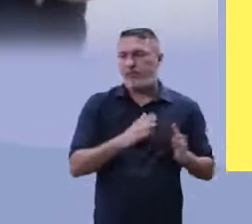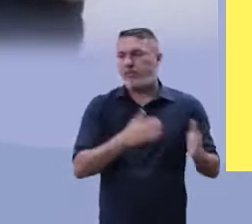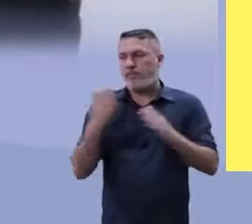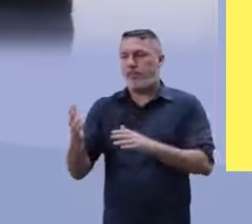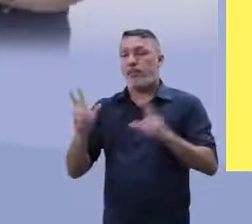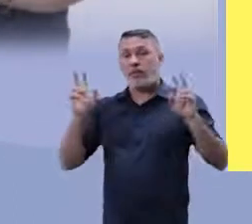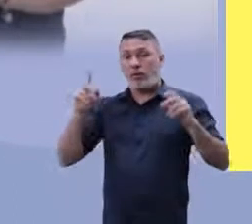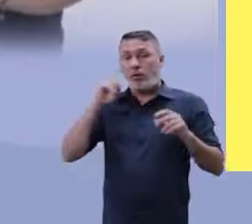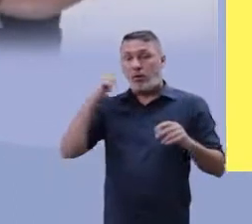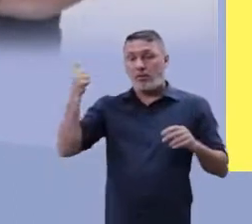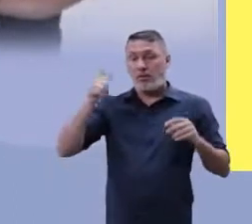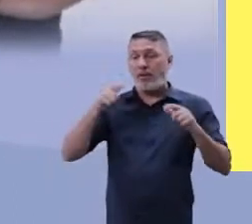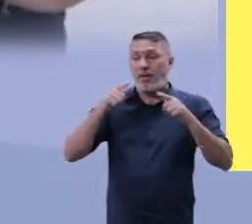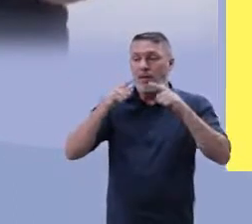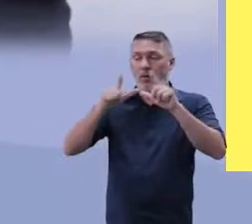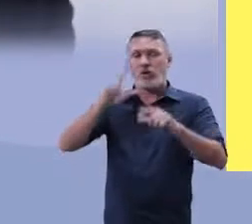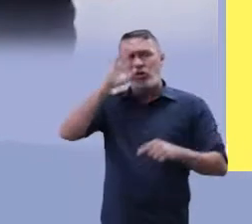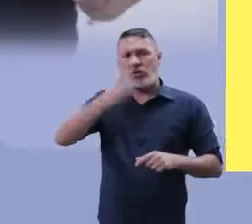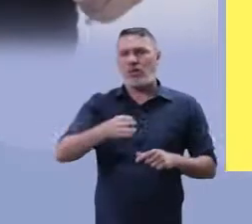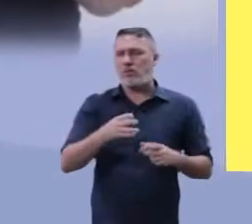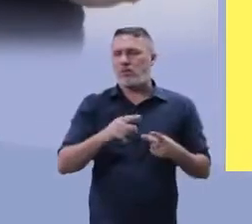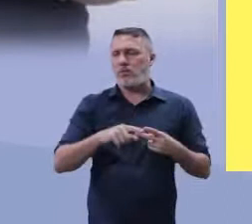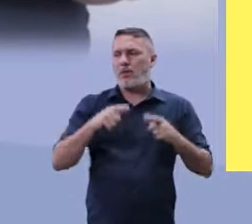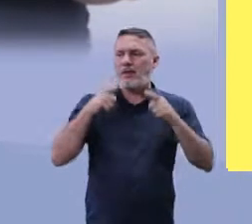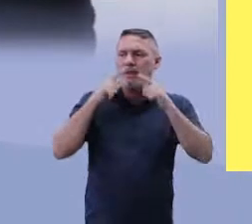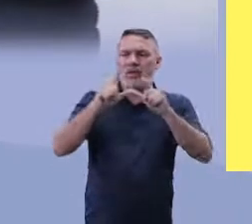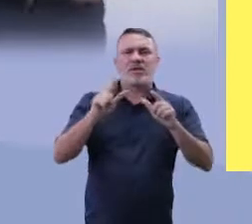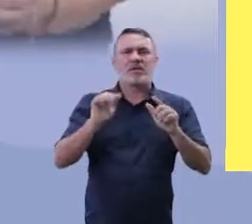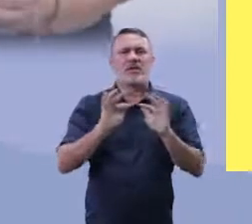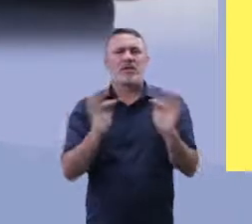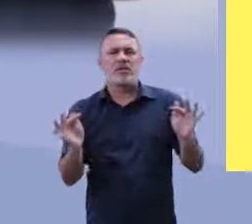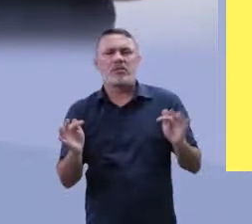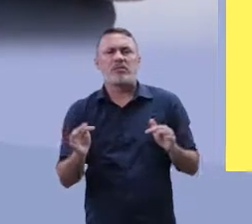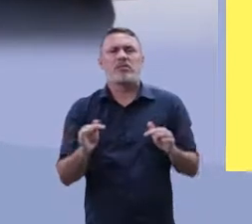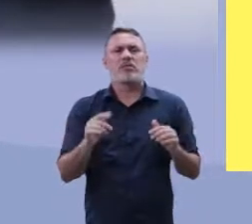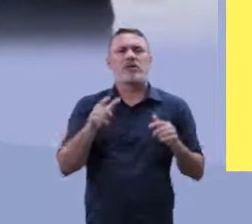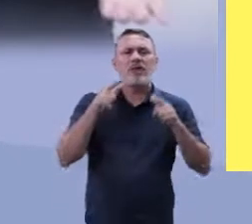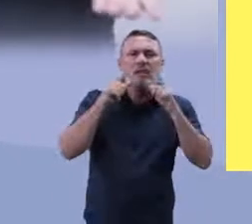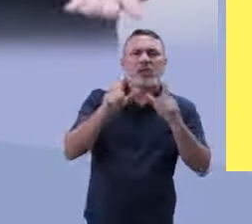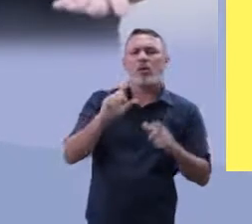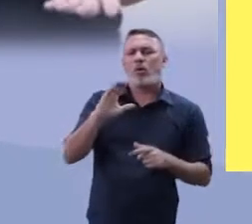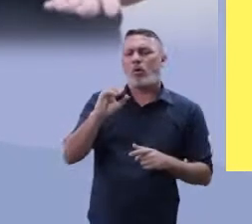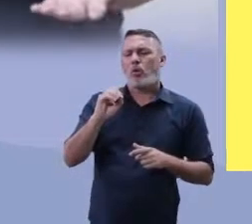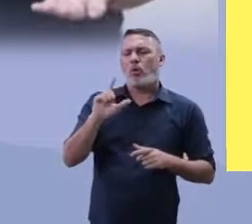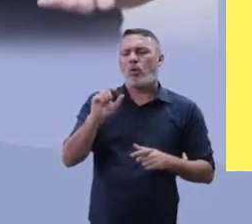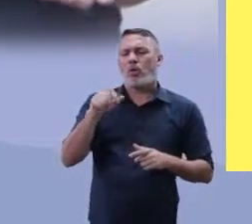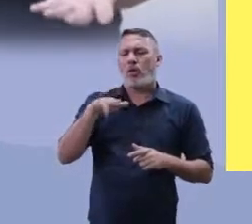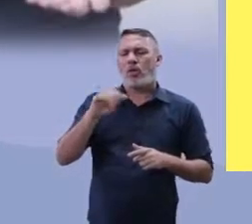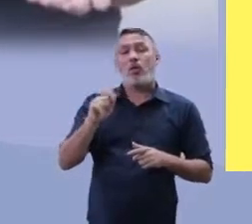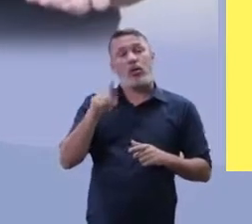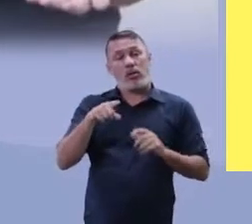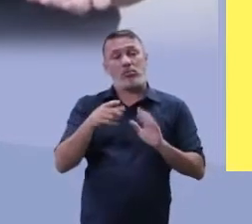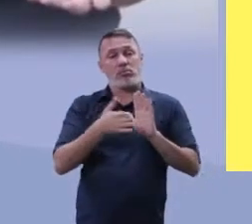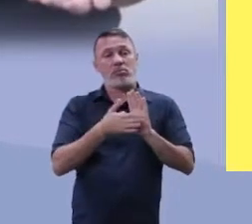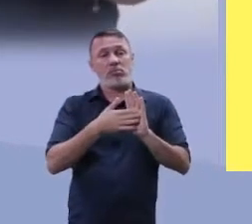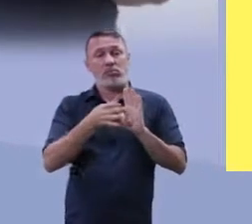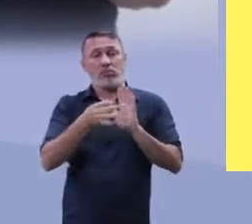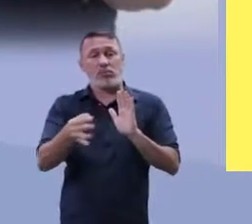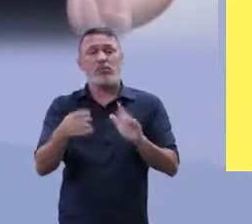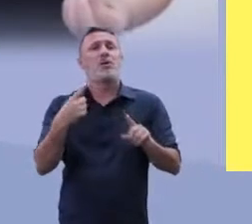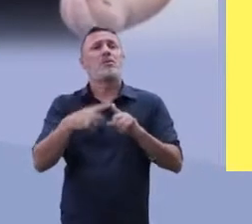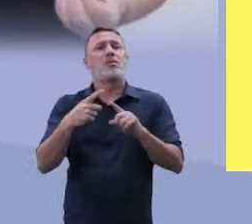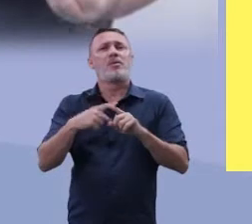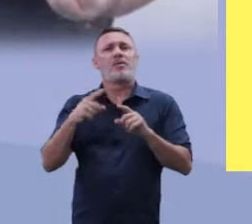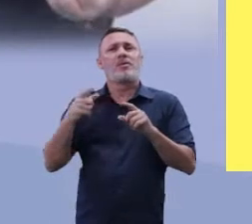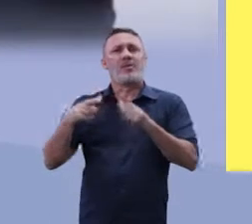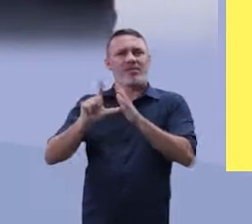Observe, linguagem direta, linguagem simples, linguagem coloquial. Essa é a proposta desse público. Por que